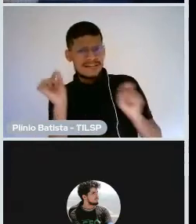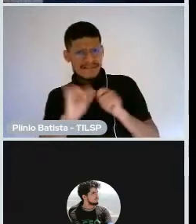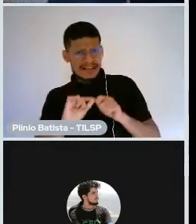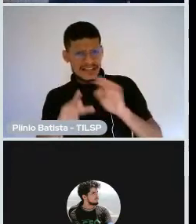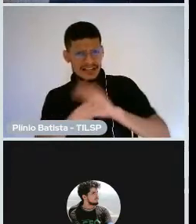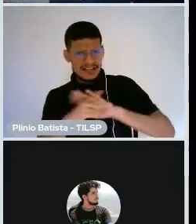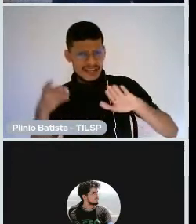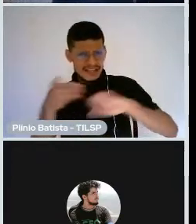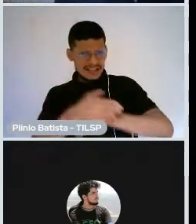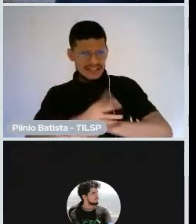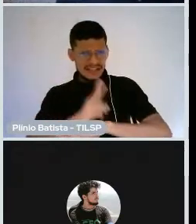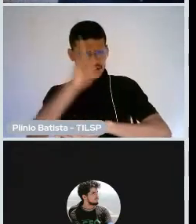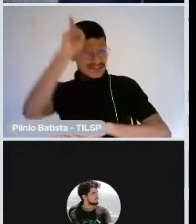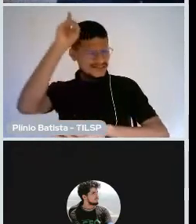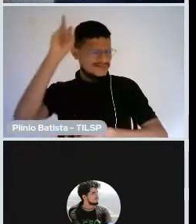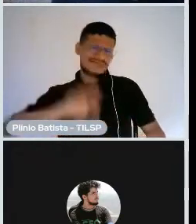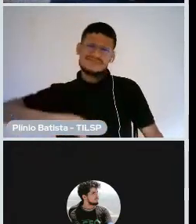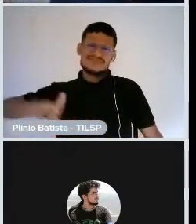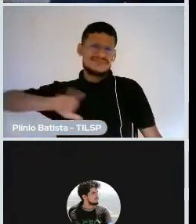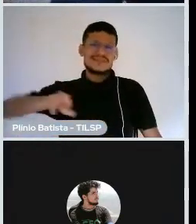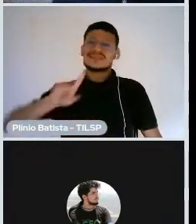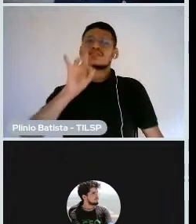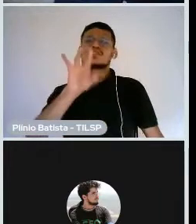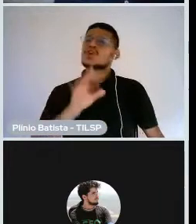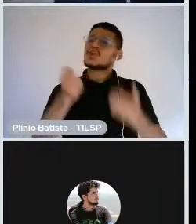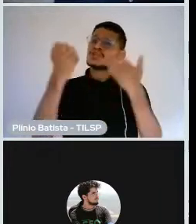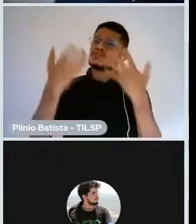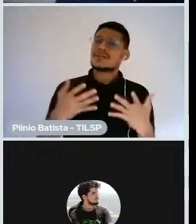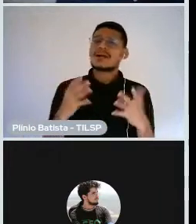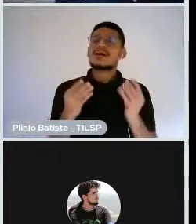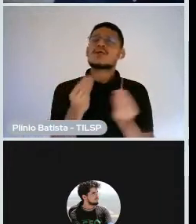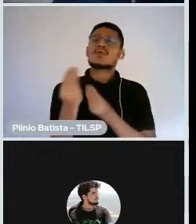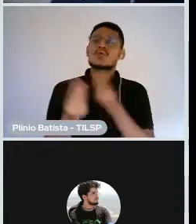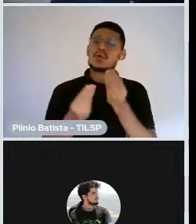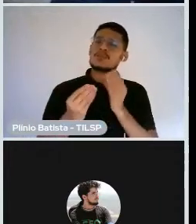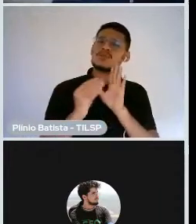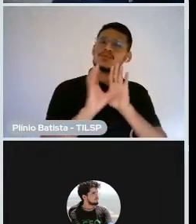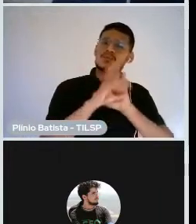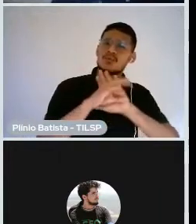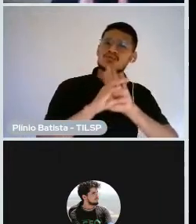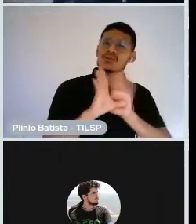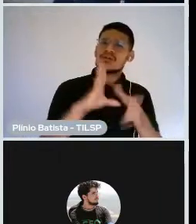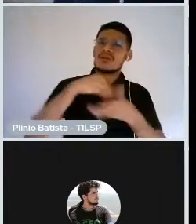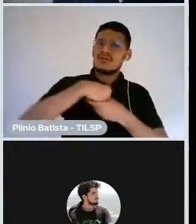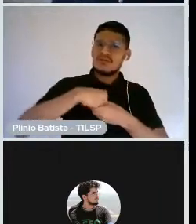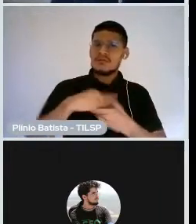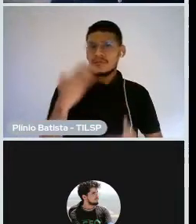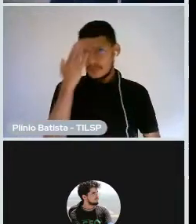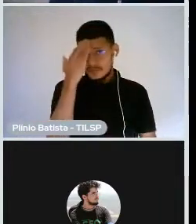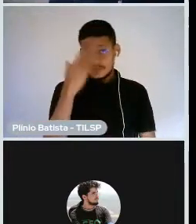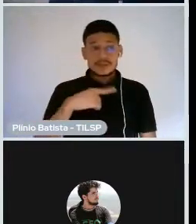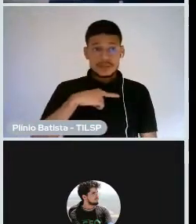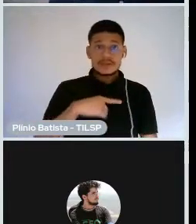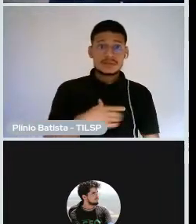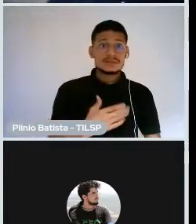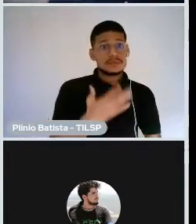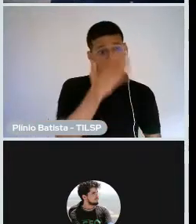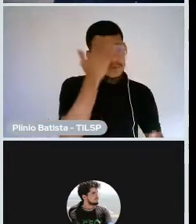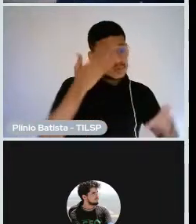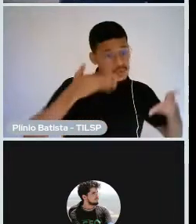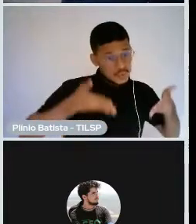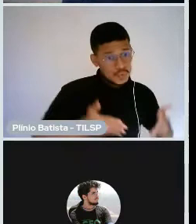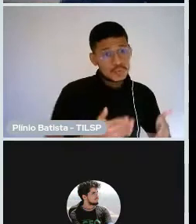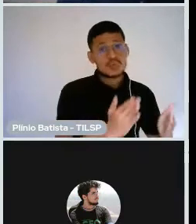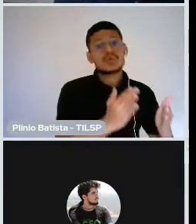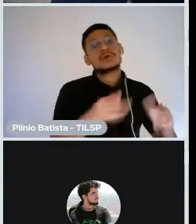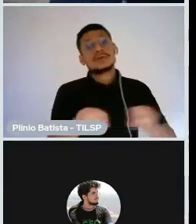só para explicar como funciona o conceito, tá? Tipo, e além de taxa de natalidade, só sei a quantidade de pessoas que nascem. A taxa